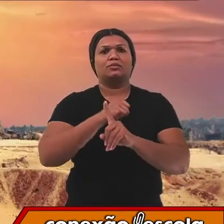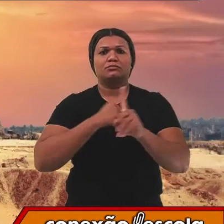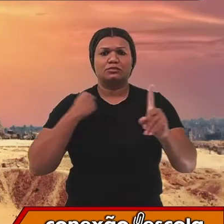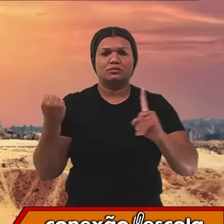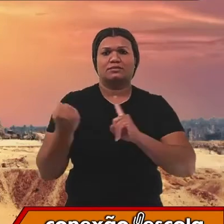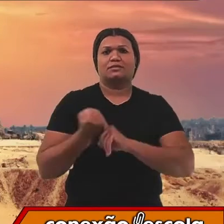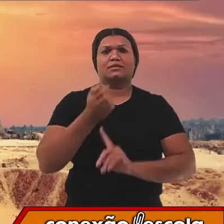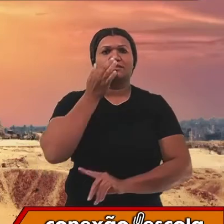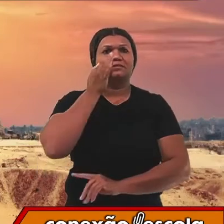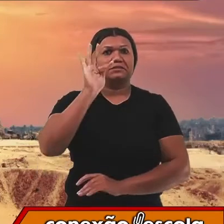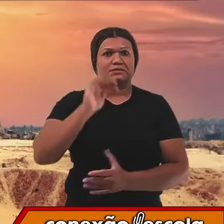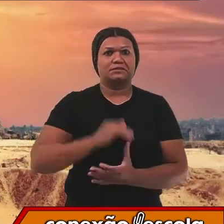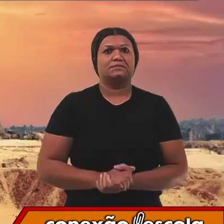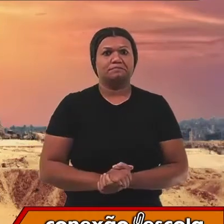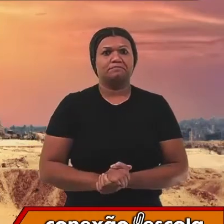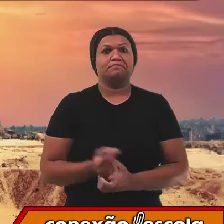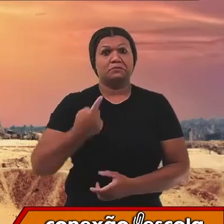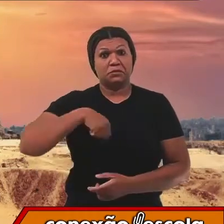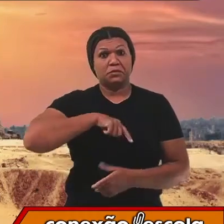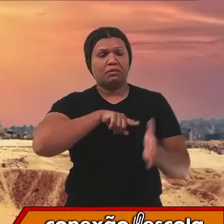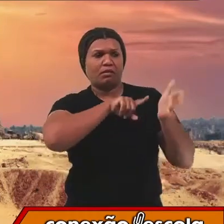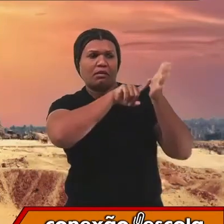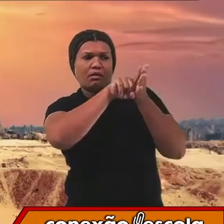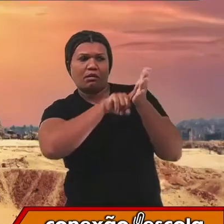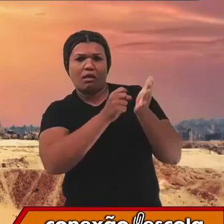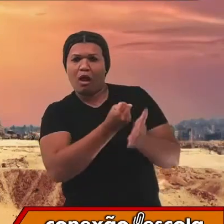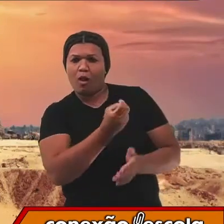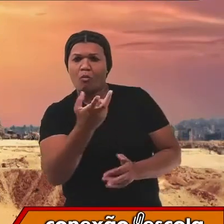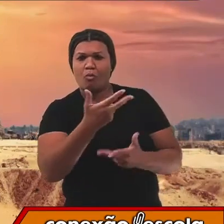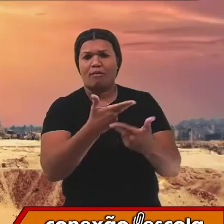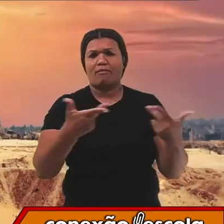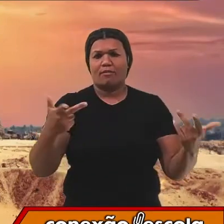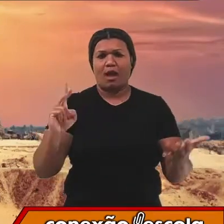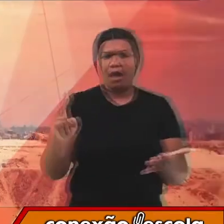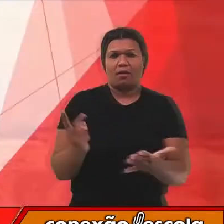francesa? Analisemos alguns casos.